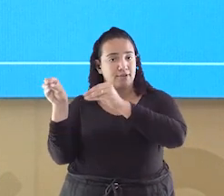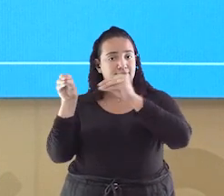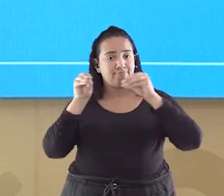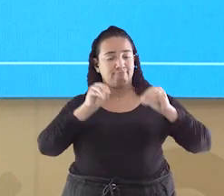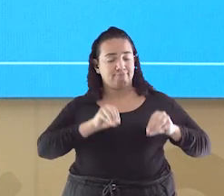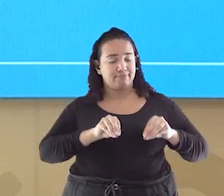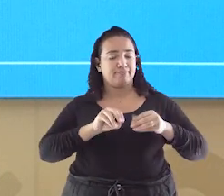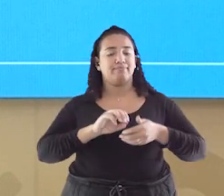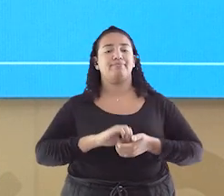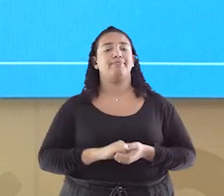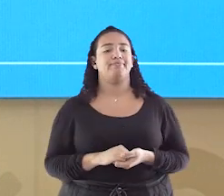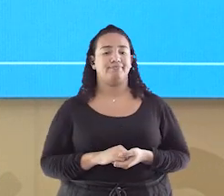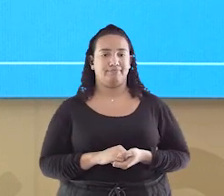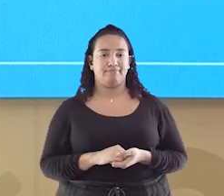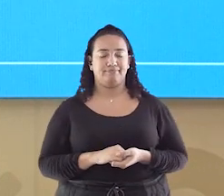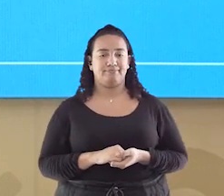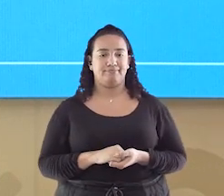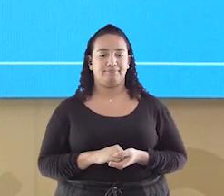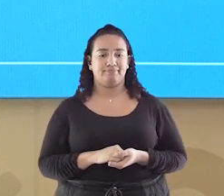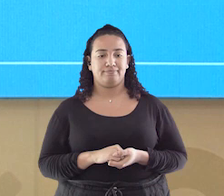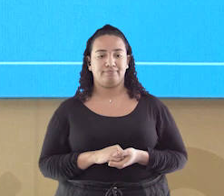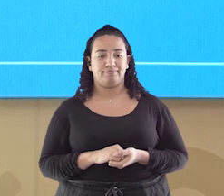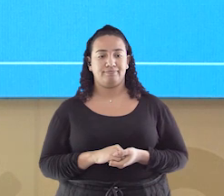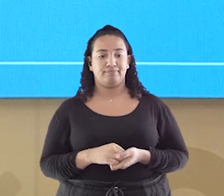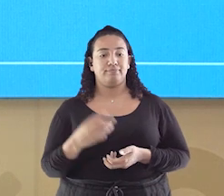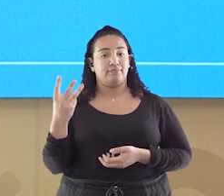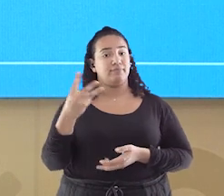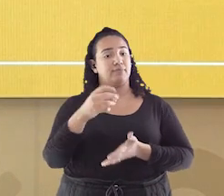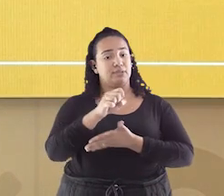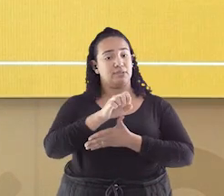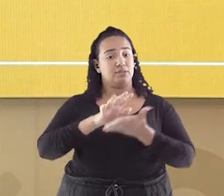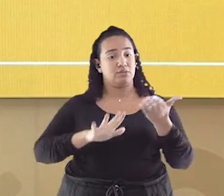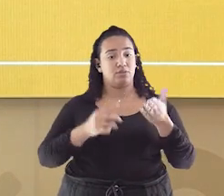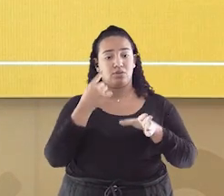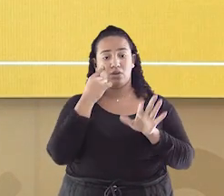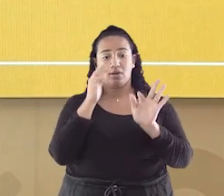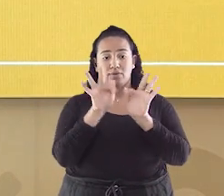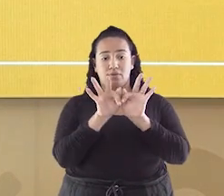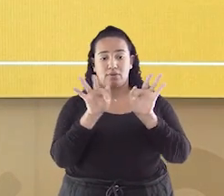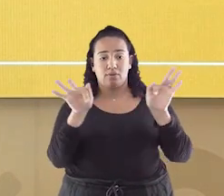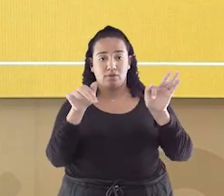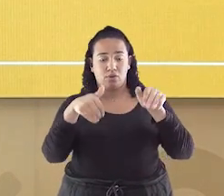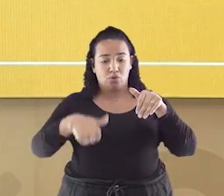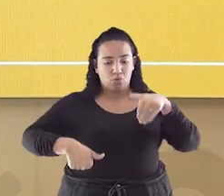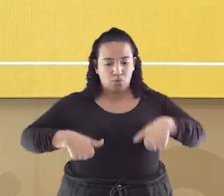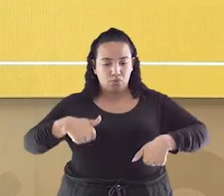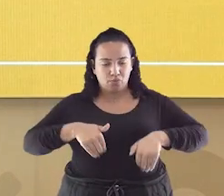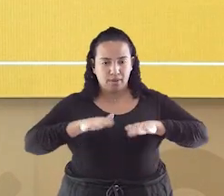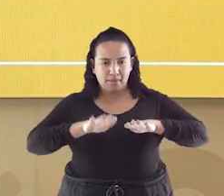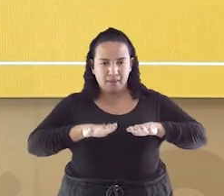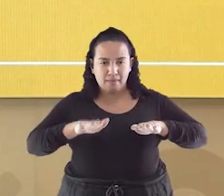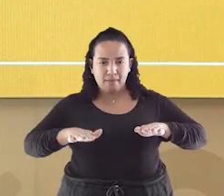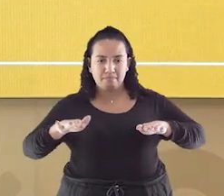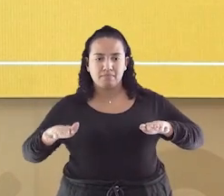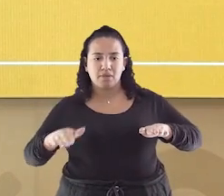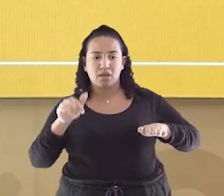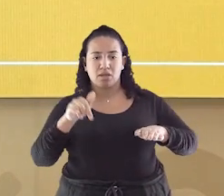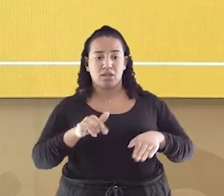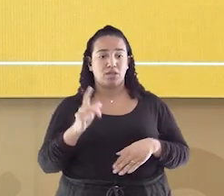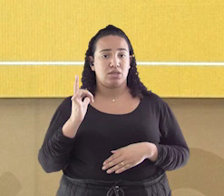países como Nigéria e Angola. Questão número 3. A frase Curupira deixa